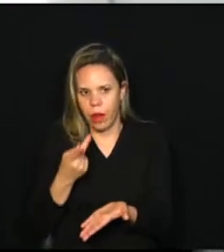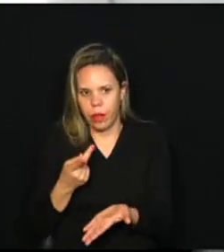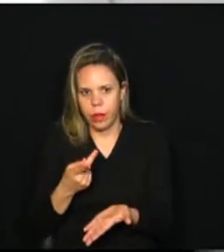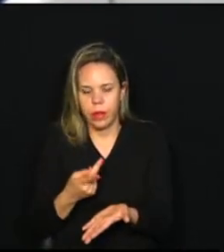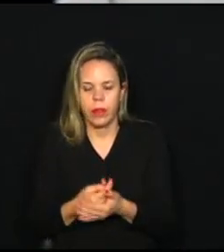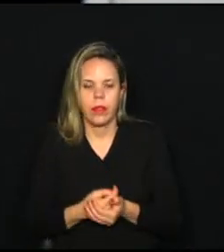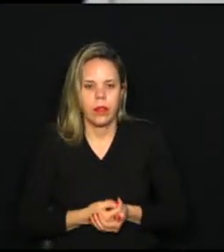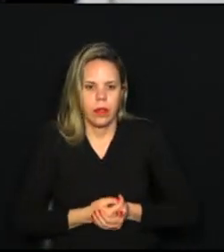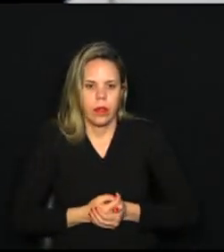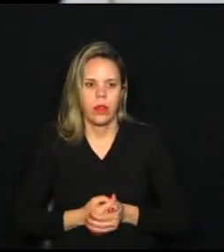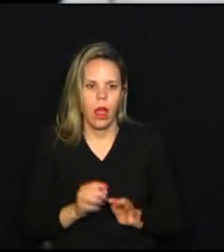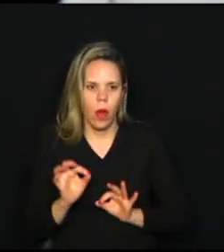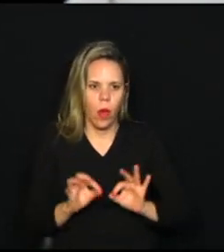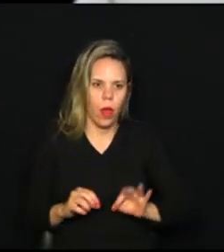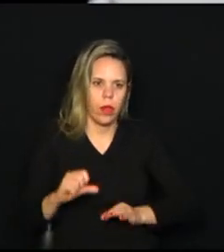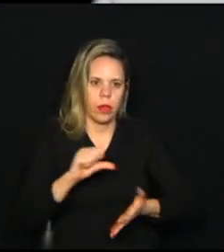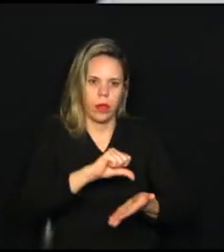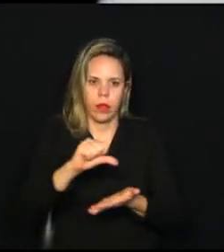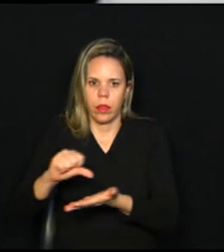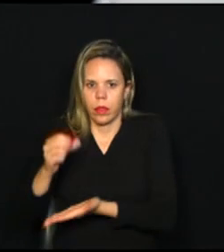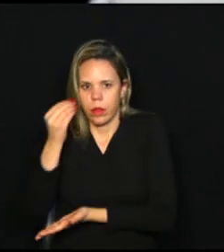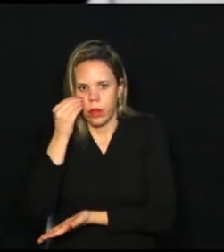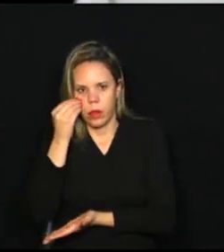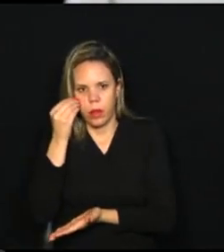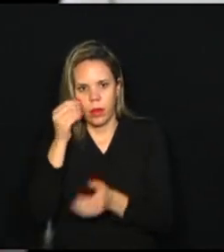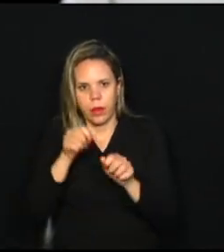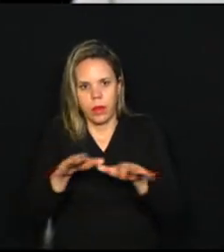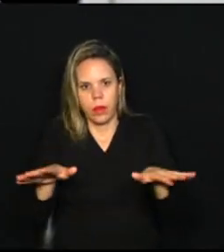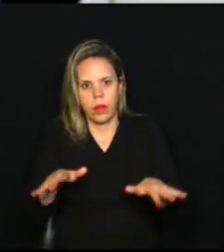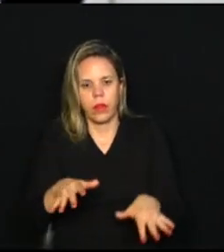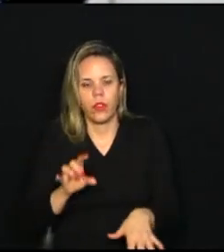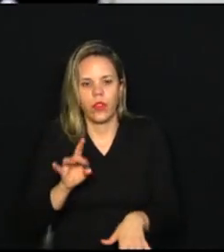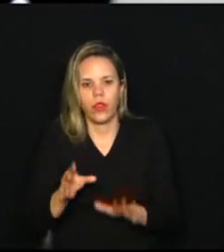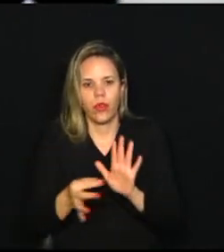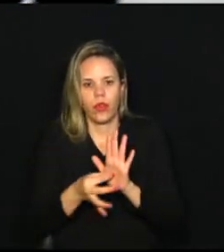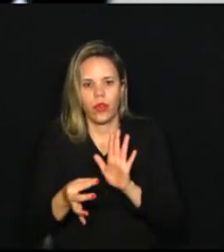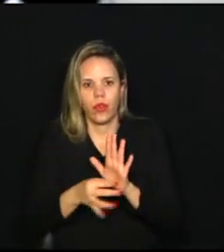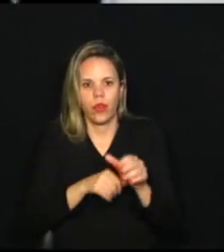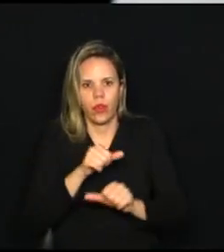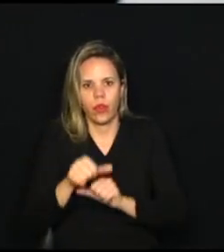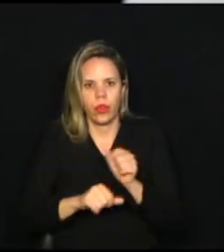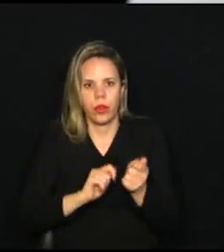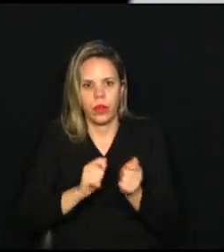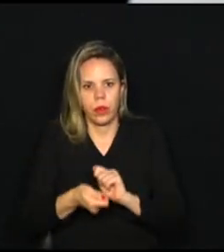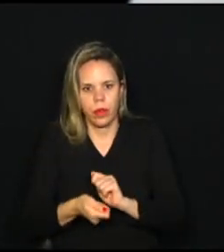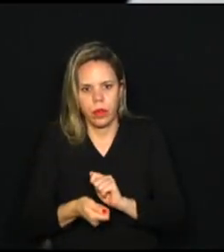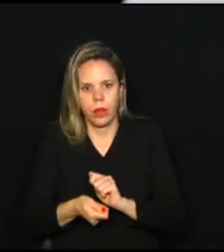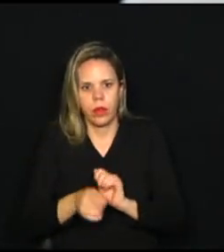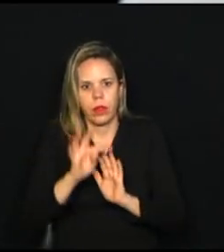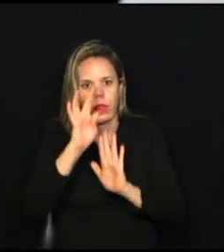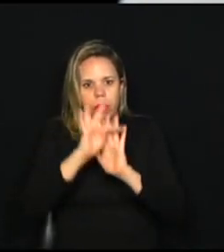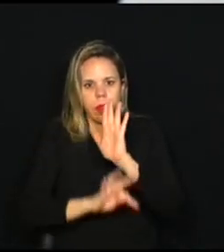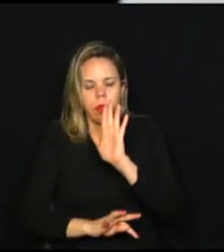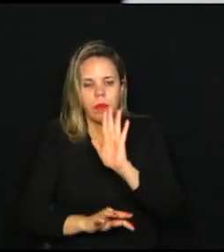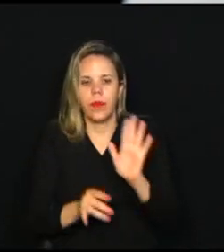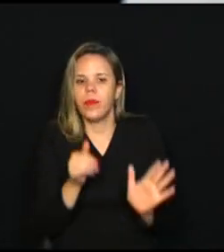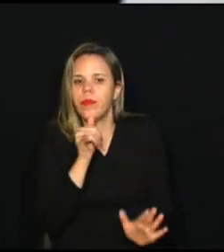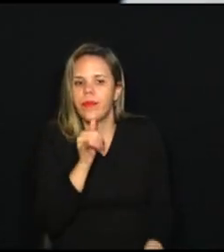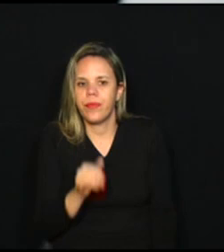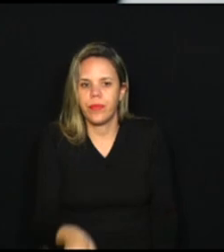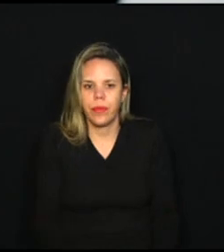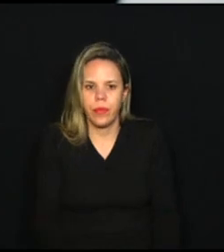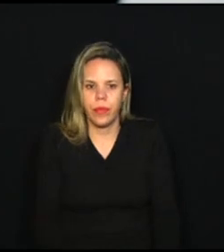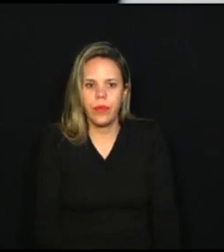organizaram em termos territoriais a testagem. Então, só gostaria de sugerir algumas mudanças em relação ao texto. Por exemplo,